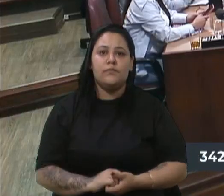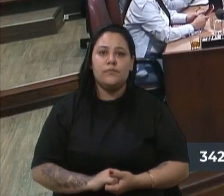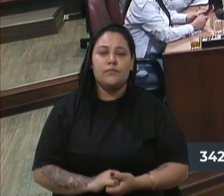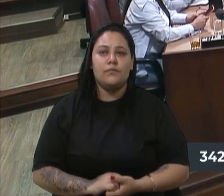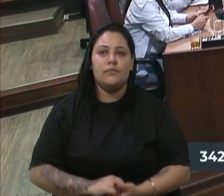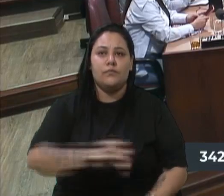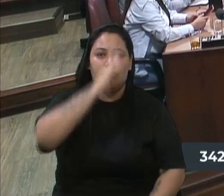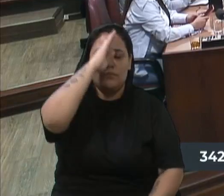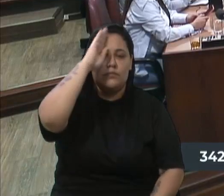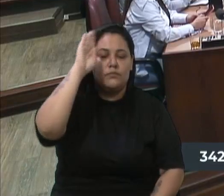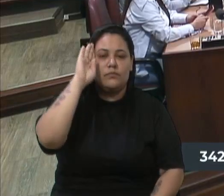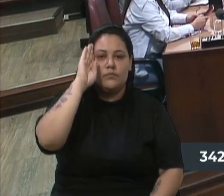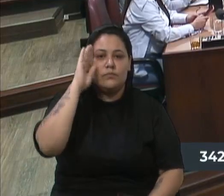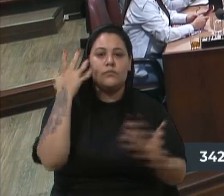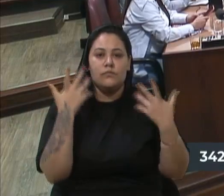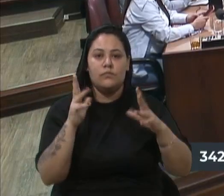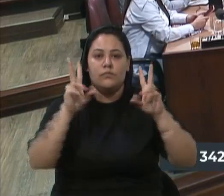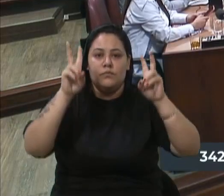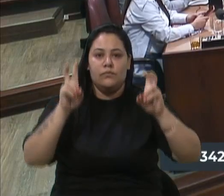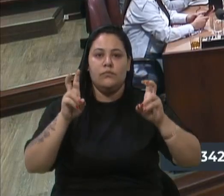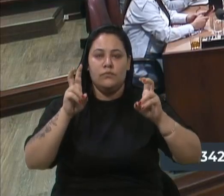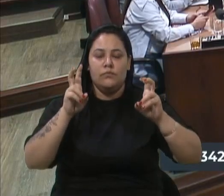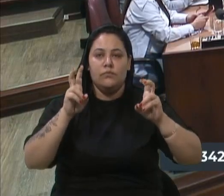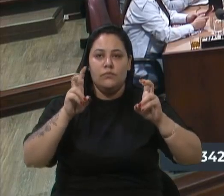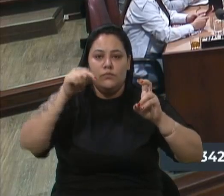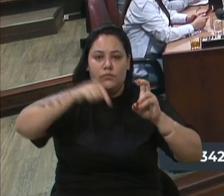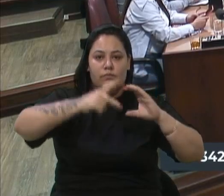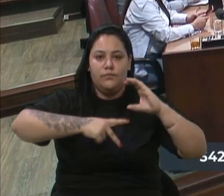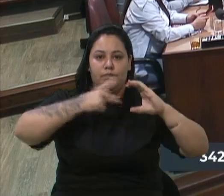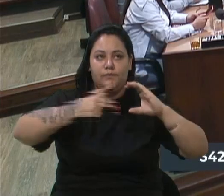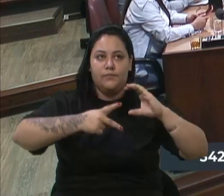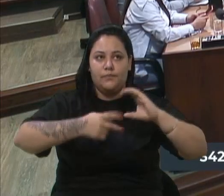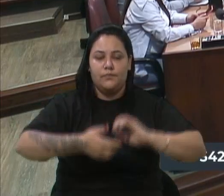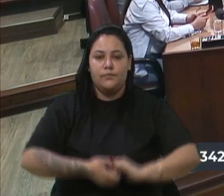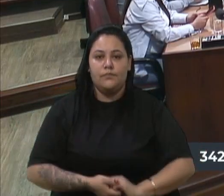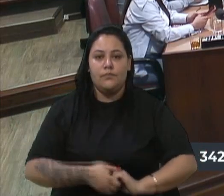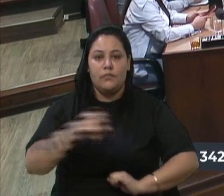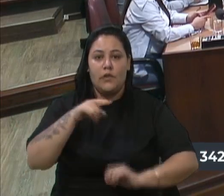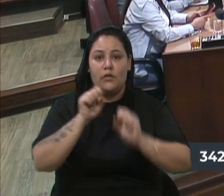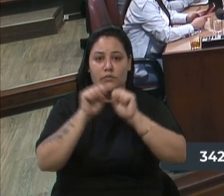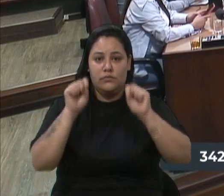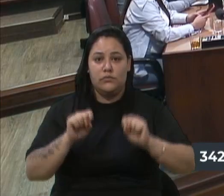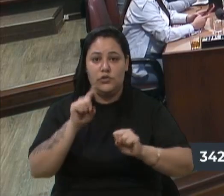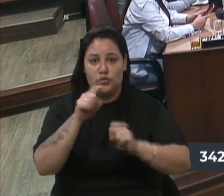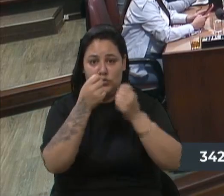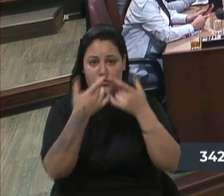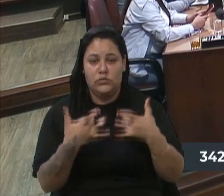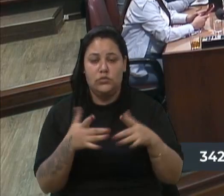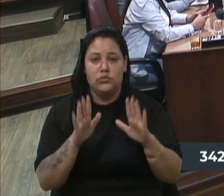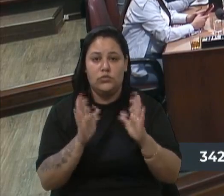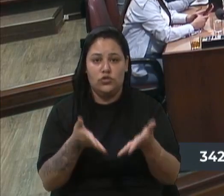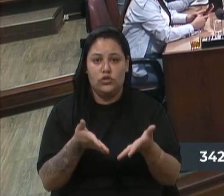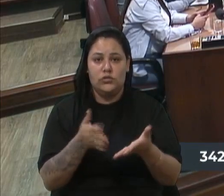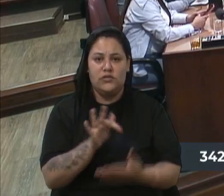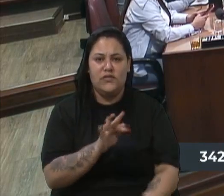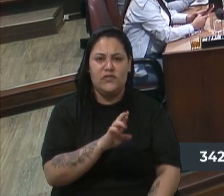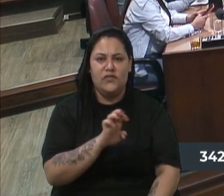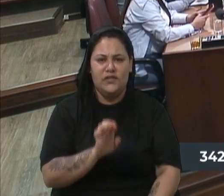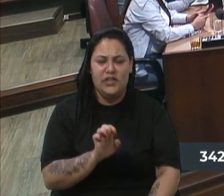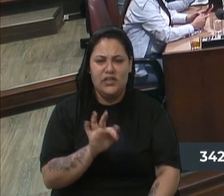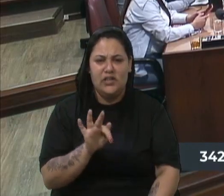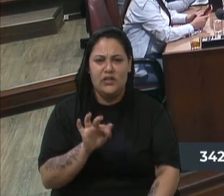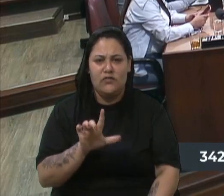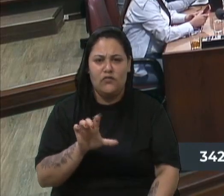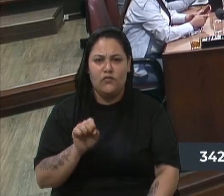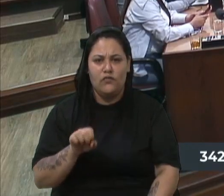Bressan, parabéns pelo tema trazido a esta casa. Esse sistema que o senhor bem explicou, o Free Flow,